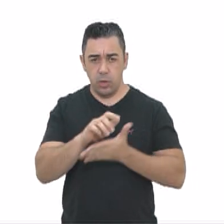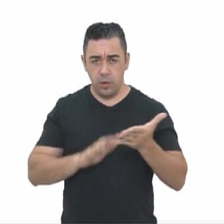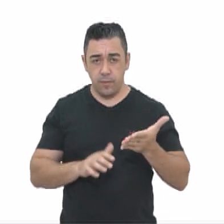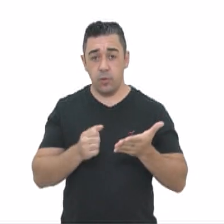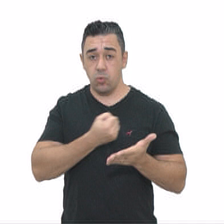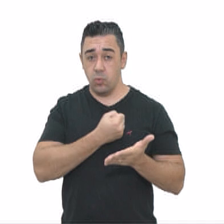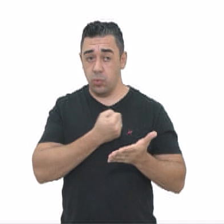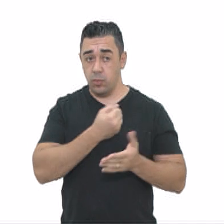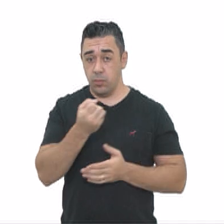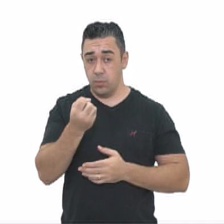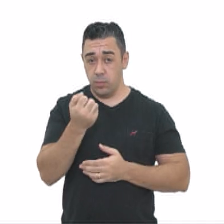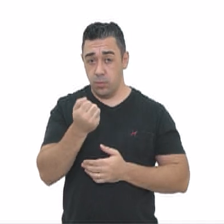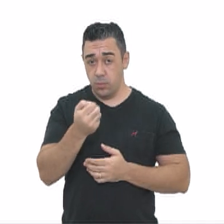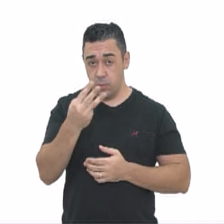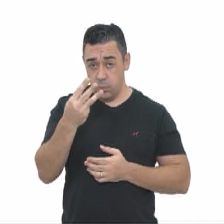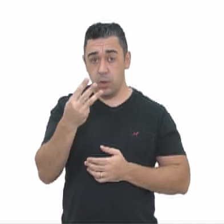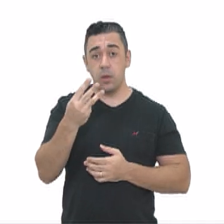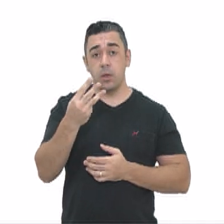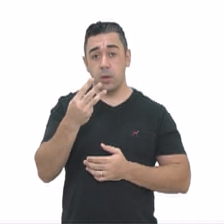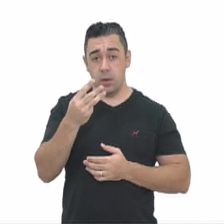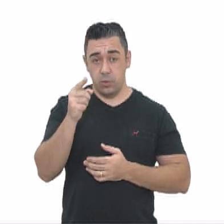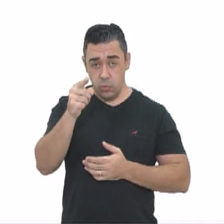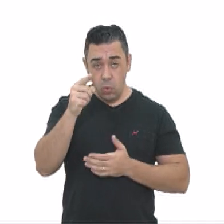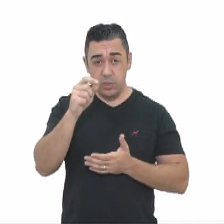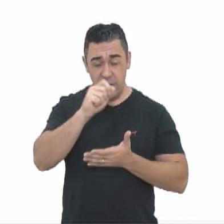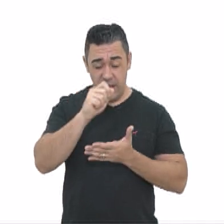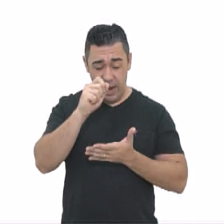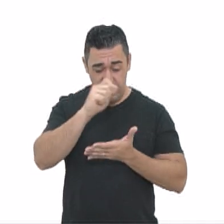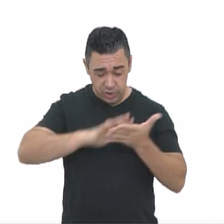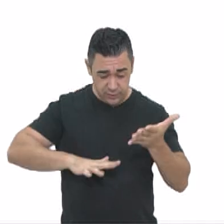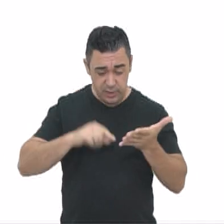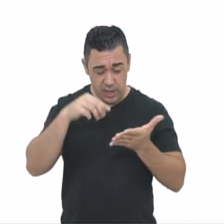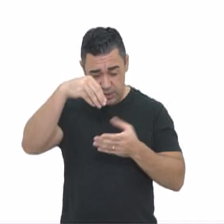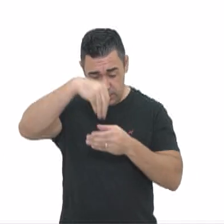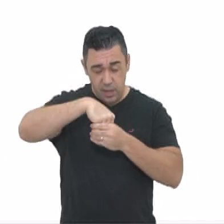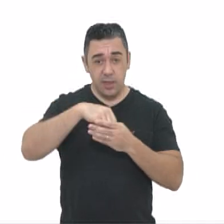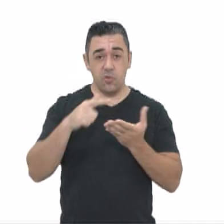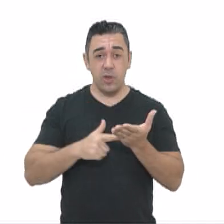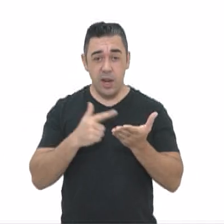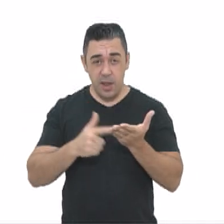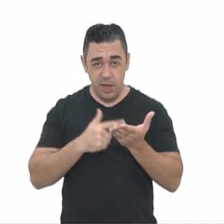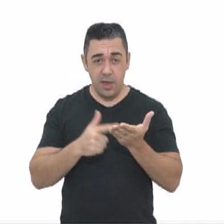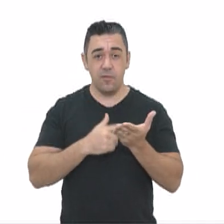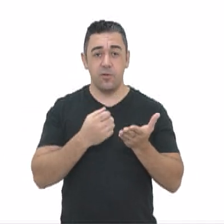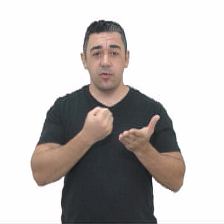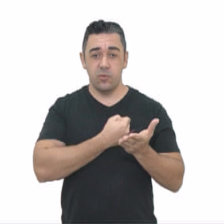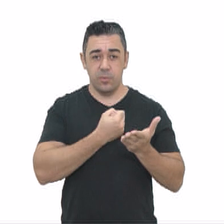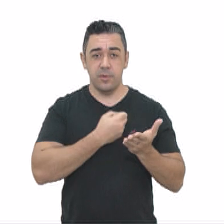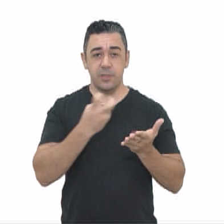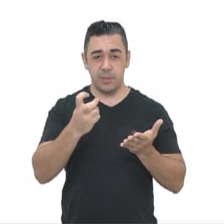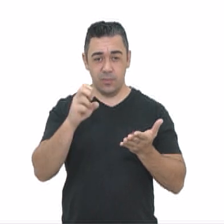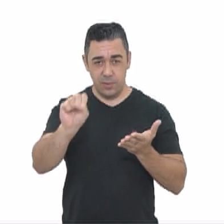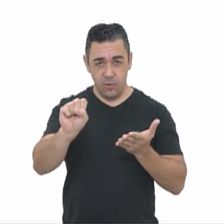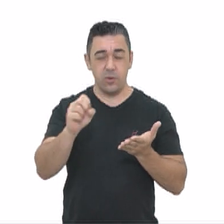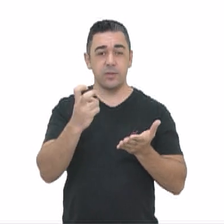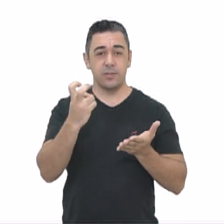número 13, lembrando que todos esses livros estão lá no seu livro, todos esses exercícios estão no seu livro, na página 58 e 59,